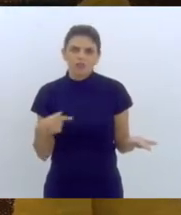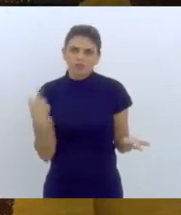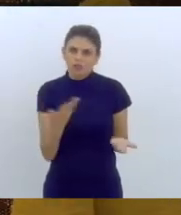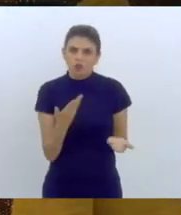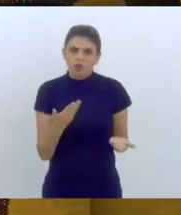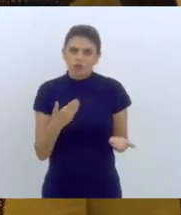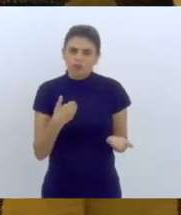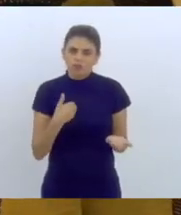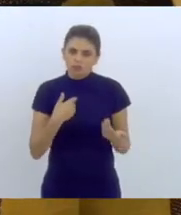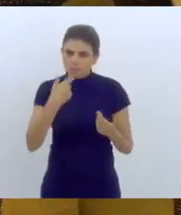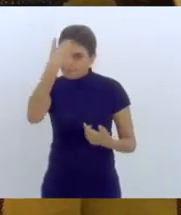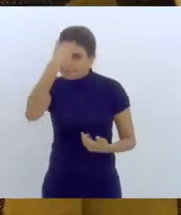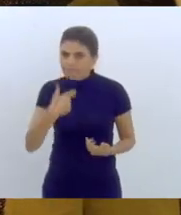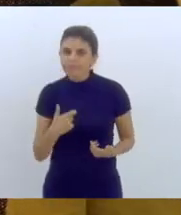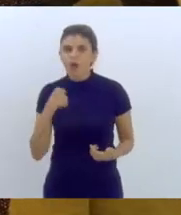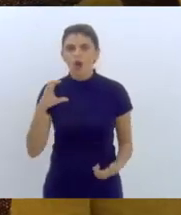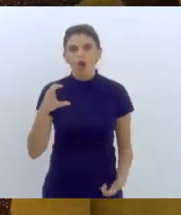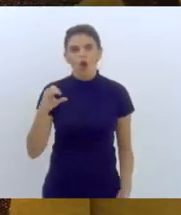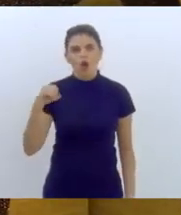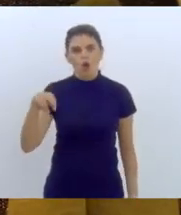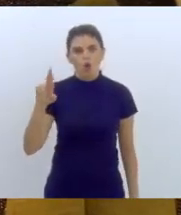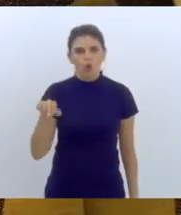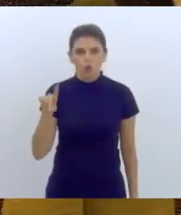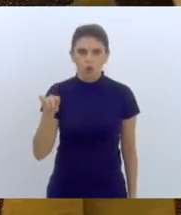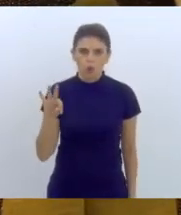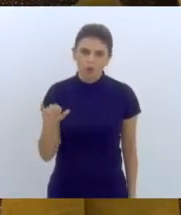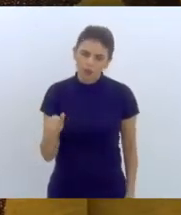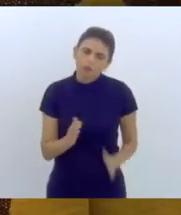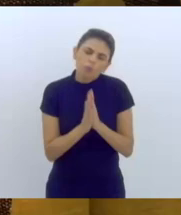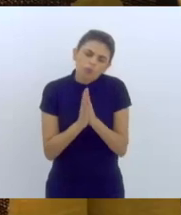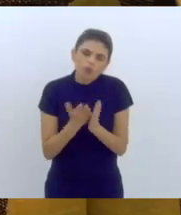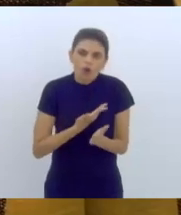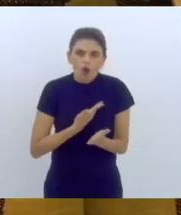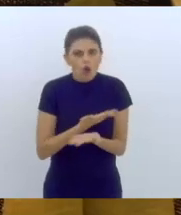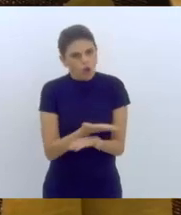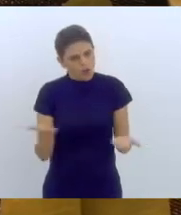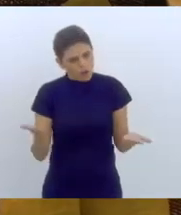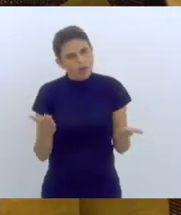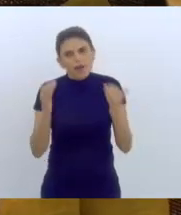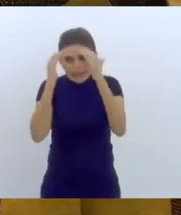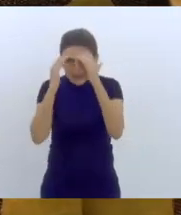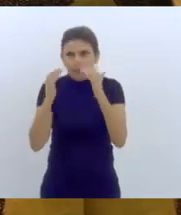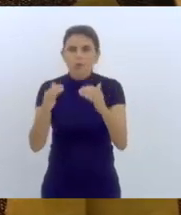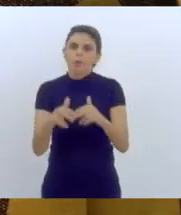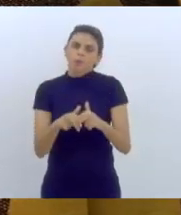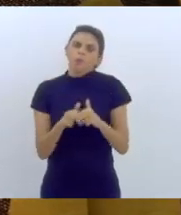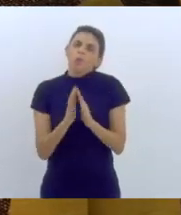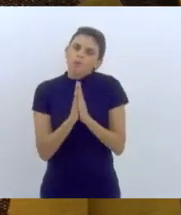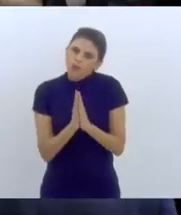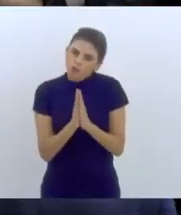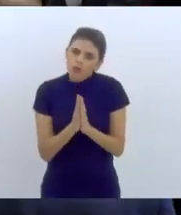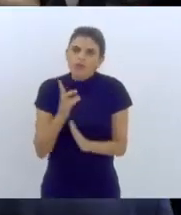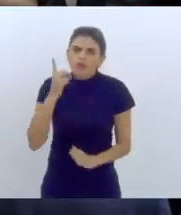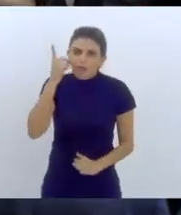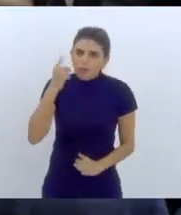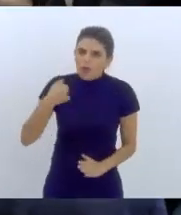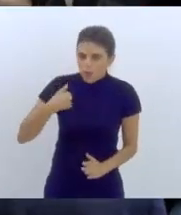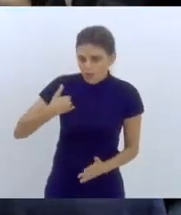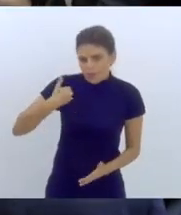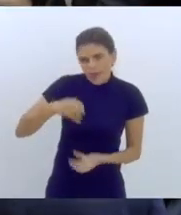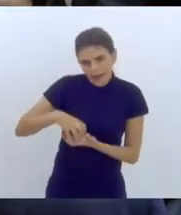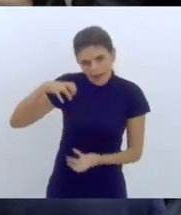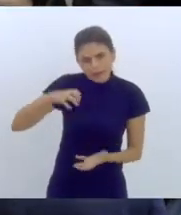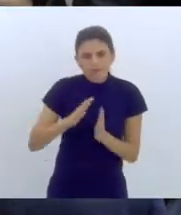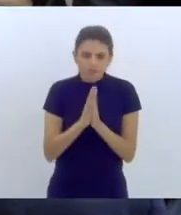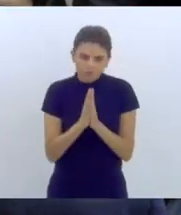a nossa conduta que está no regimento interno. Por favor, colegas, vamos respeitar pelo menos aqui um deputado que tem um pouquinho mais de